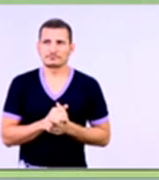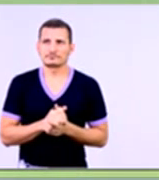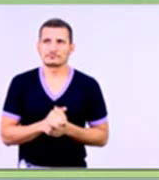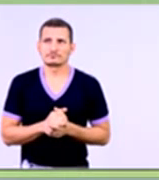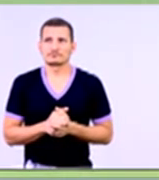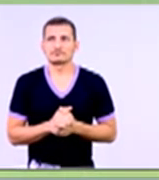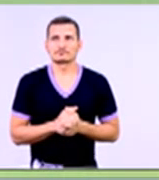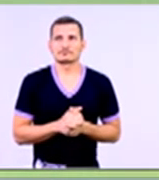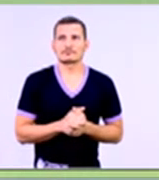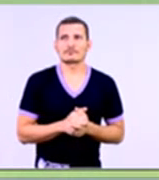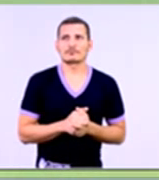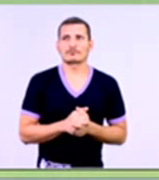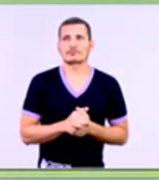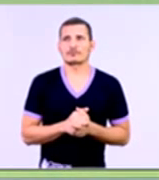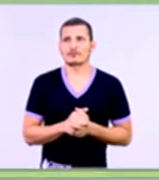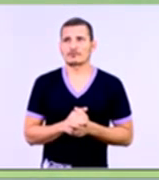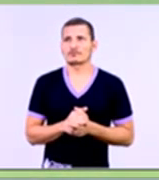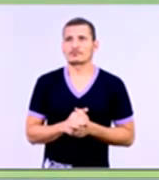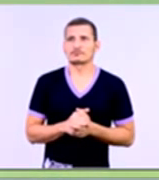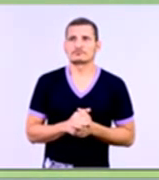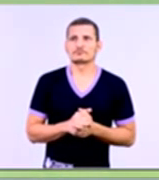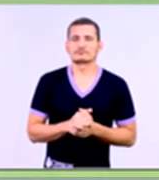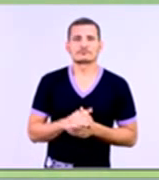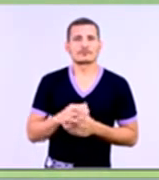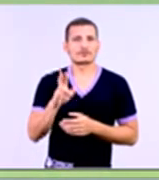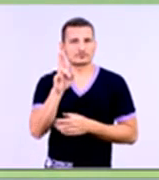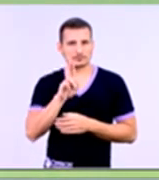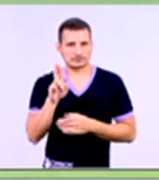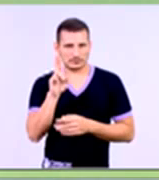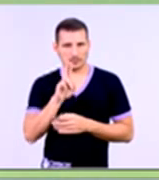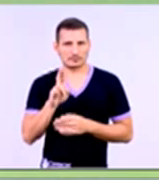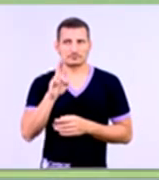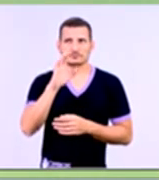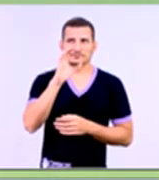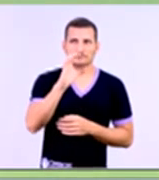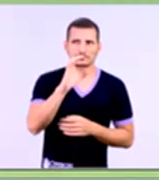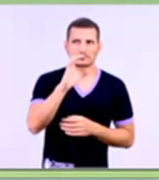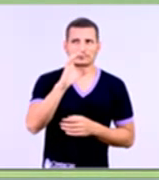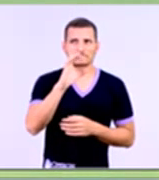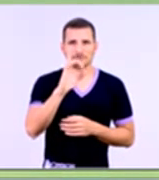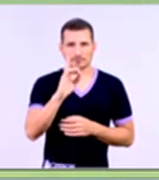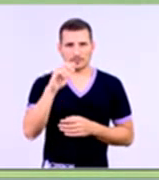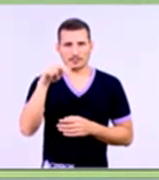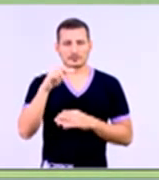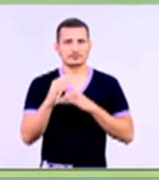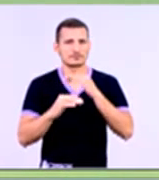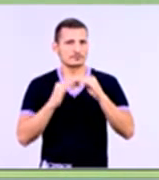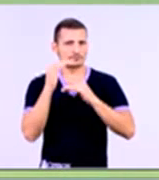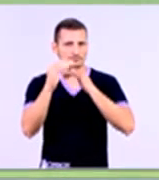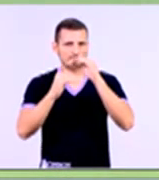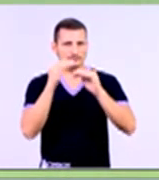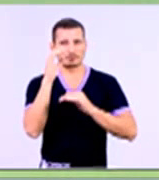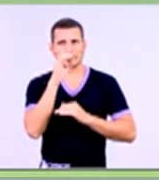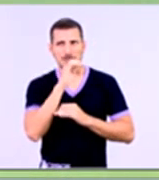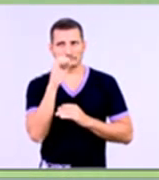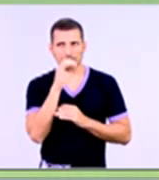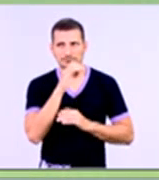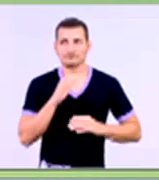Delivery Network, que é muito utilizado para desenvolvimento rápido, esse que eu estou citando. Olha